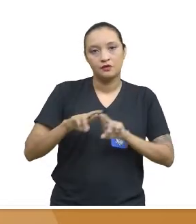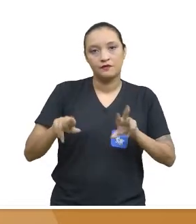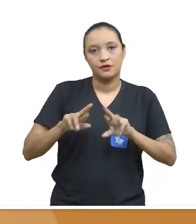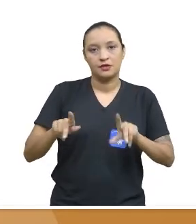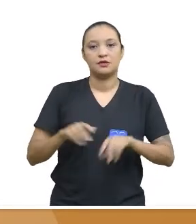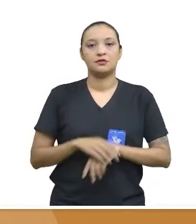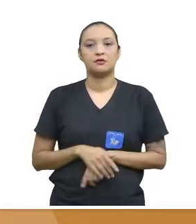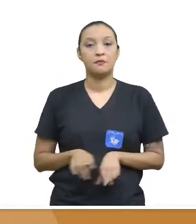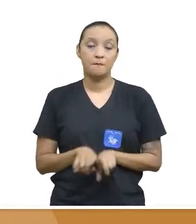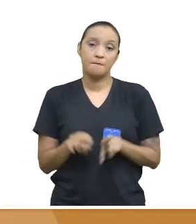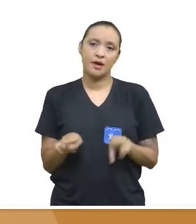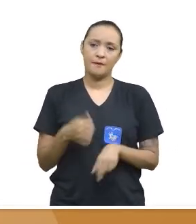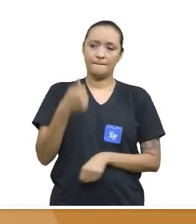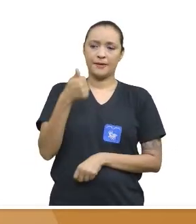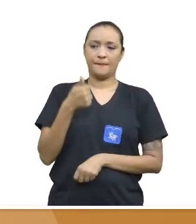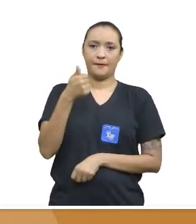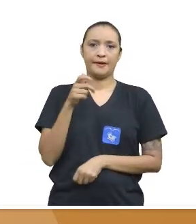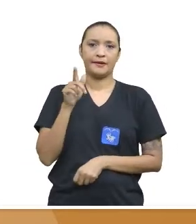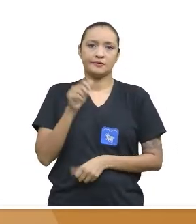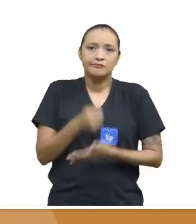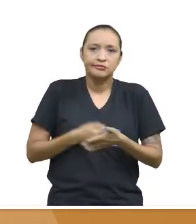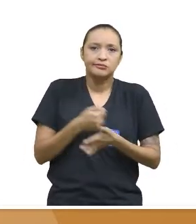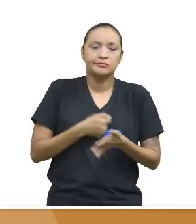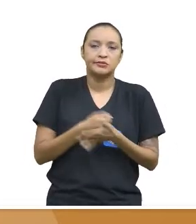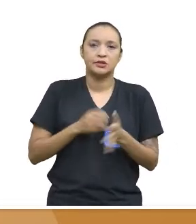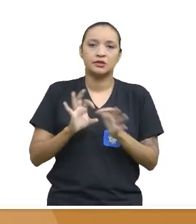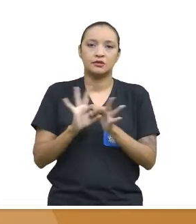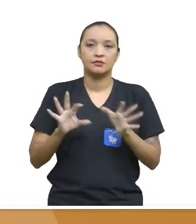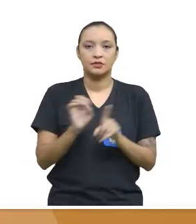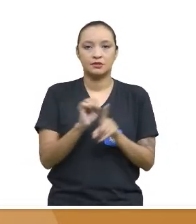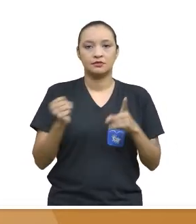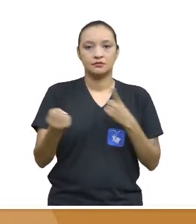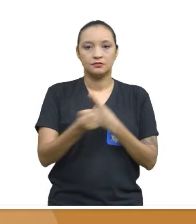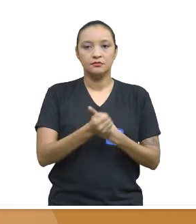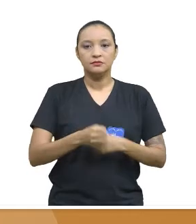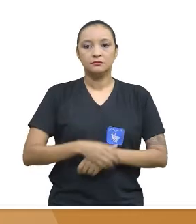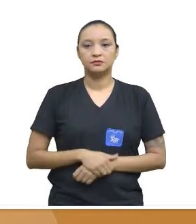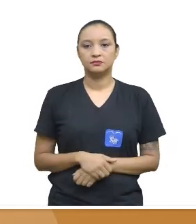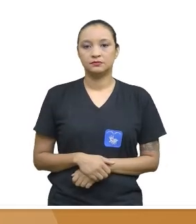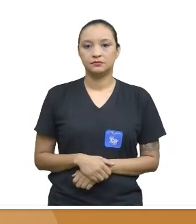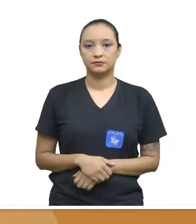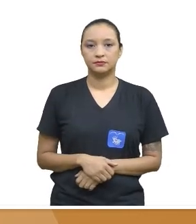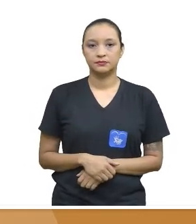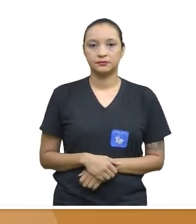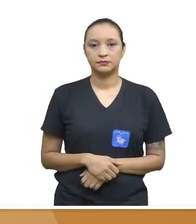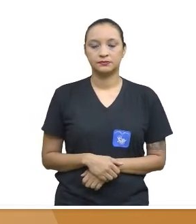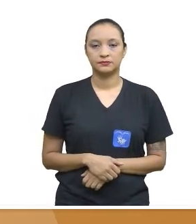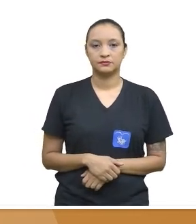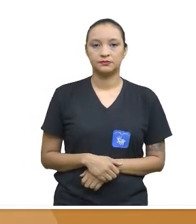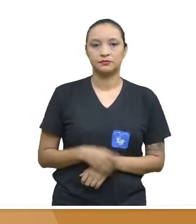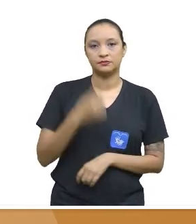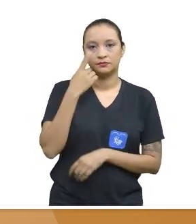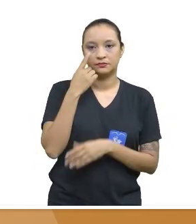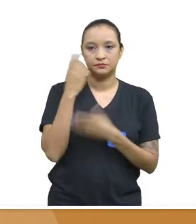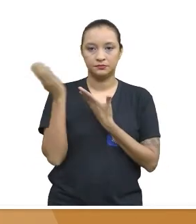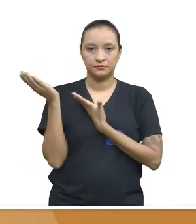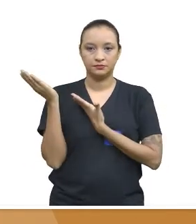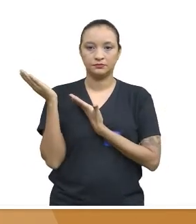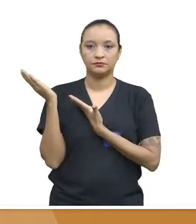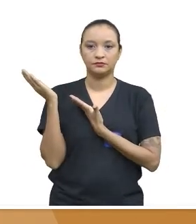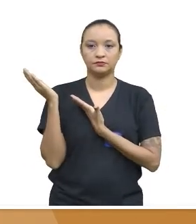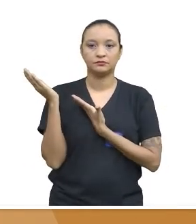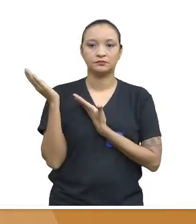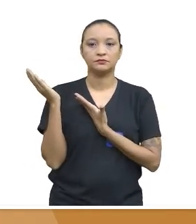de libertar essa sociedade. Tá? Então, vamos lá na nossa imagem ali. Nós